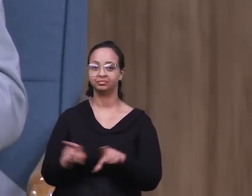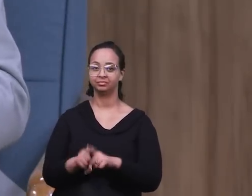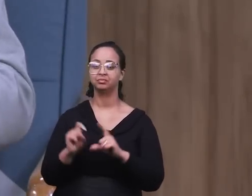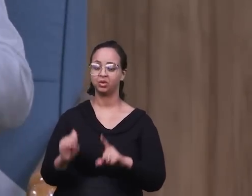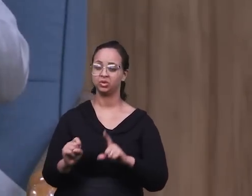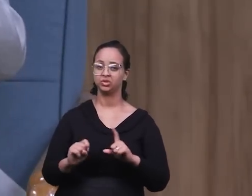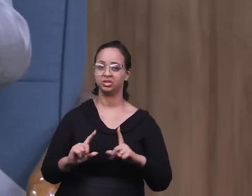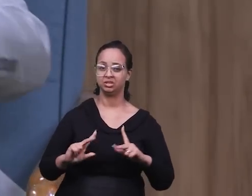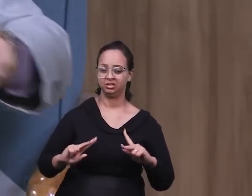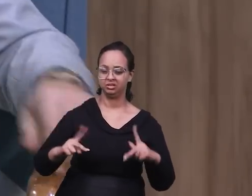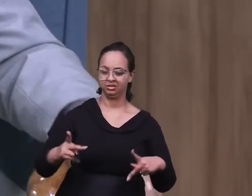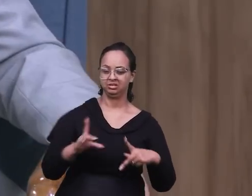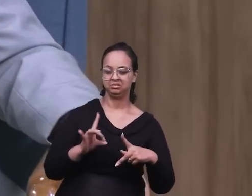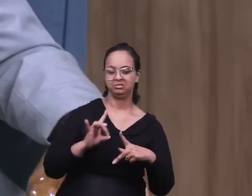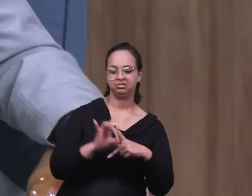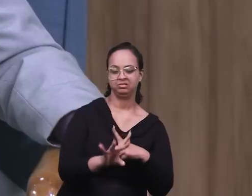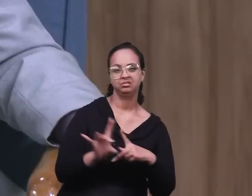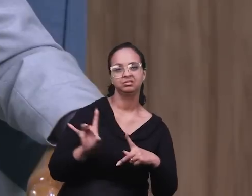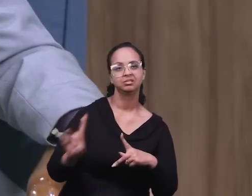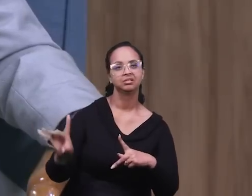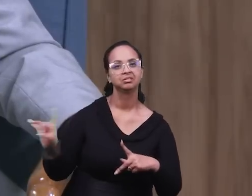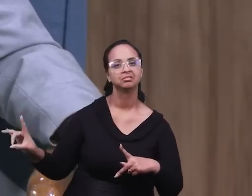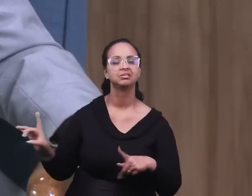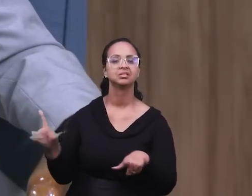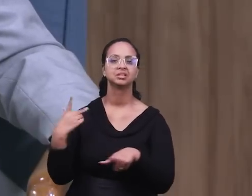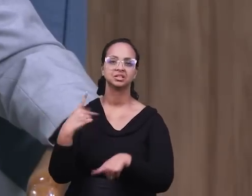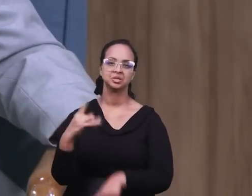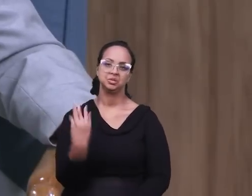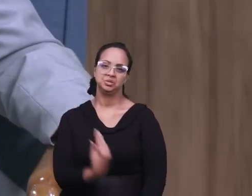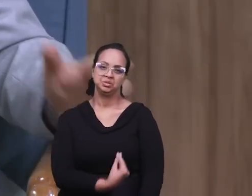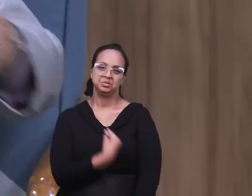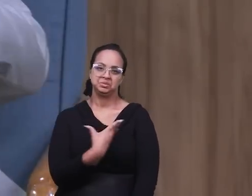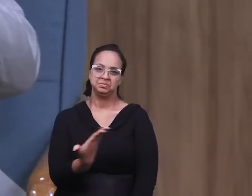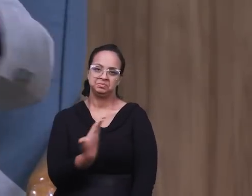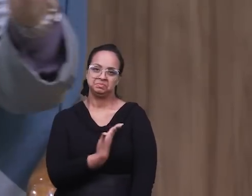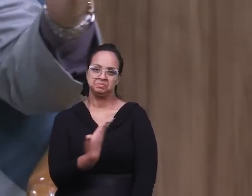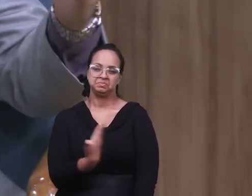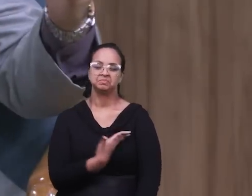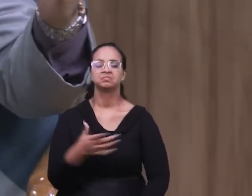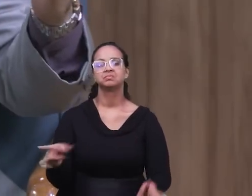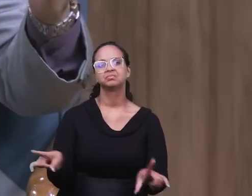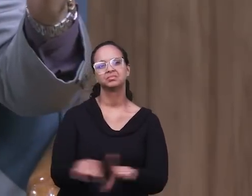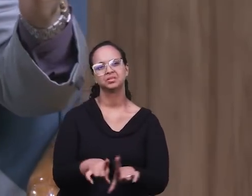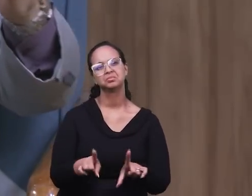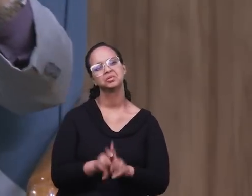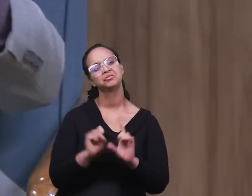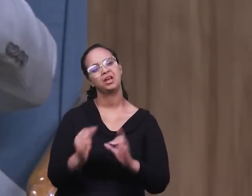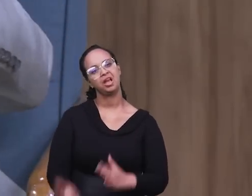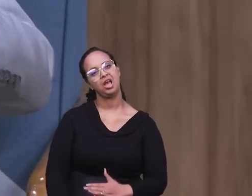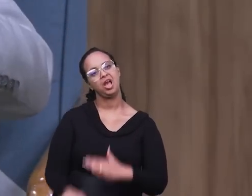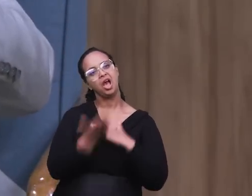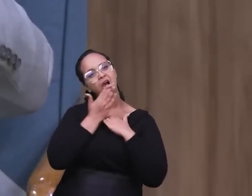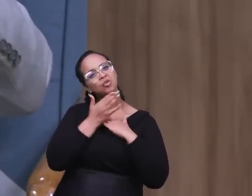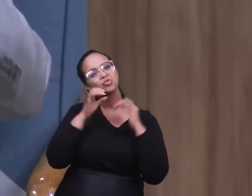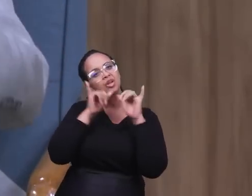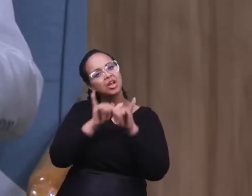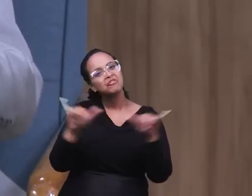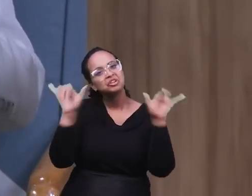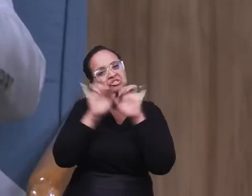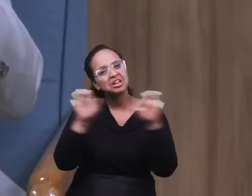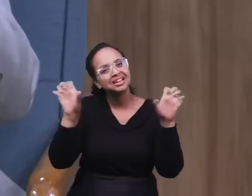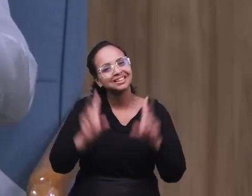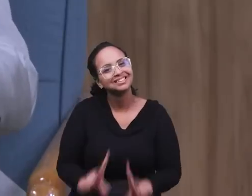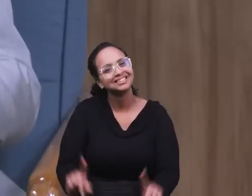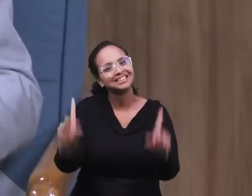pode tomar é compartilhar esse vídeo com os seus conhecidos. E qualquer uma dessas coisas que você fizer, você vai estar ajudando a